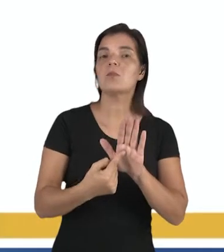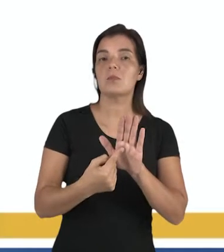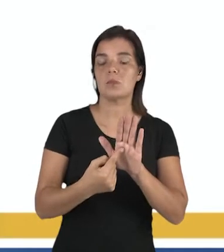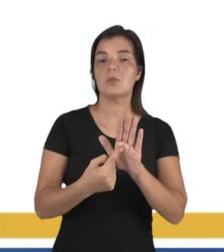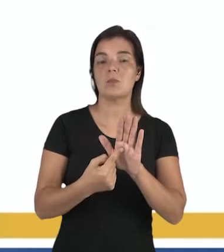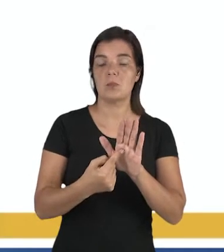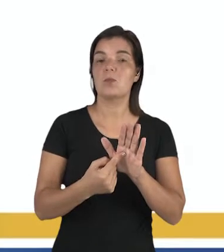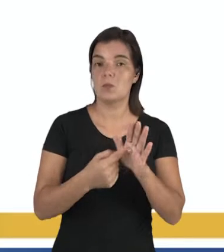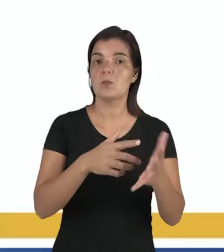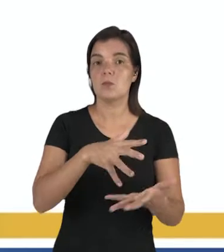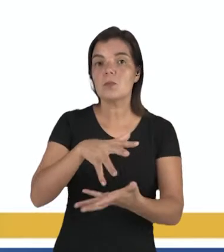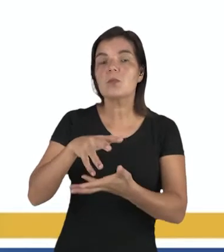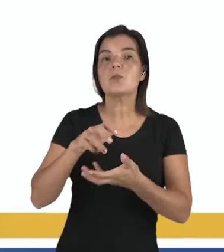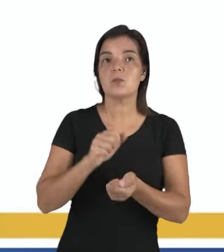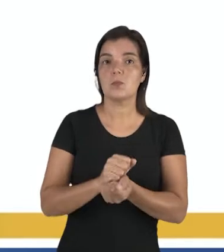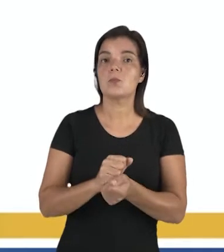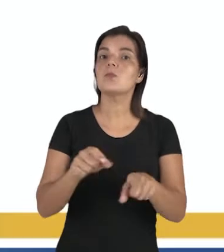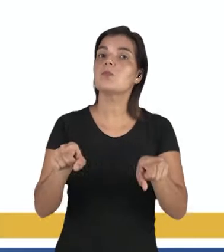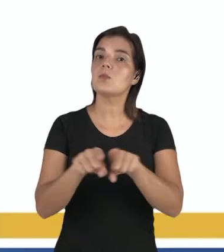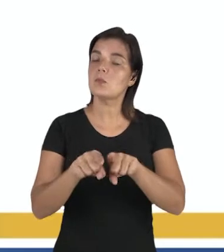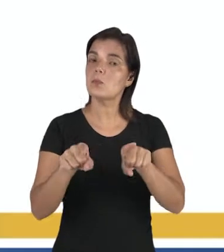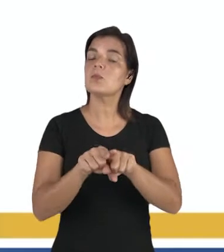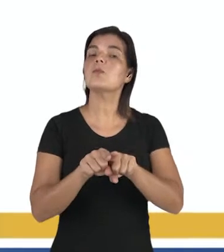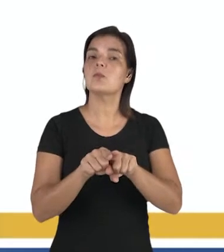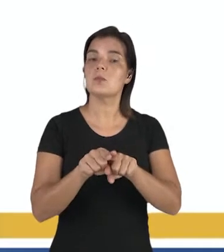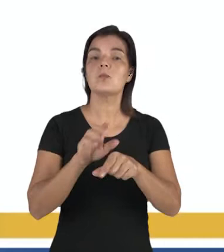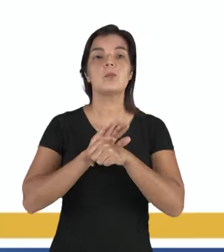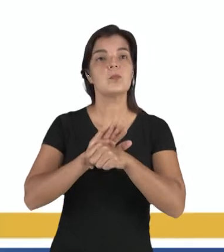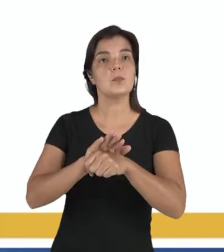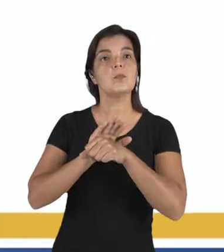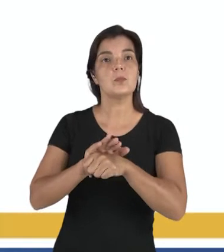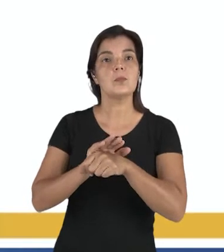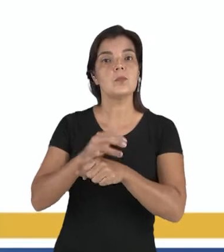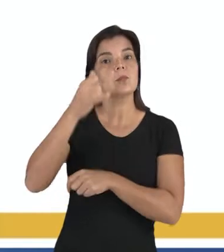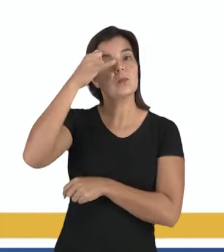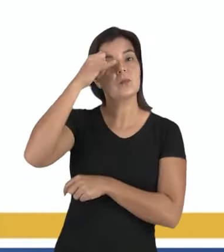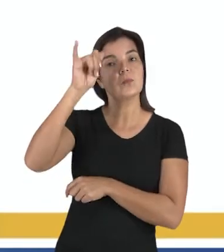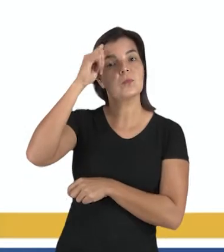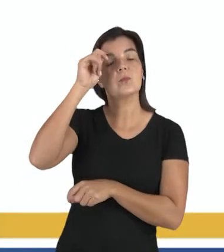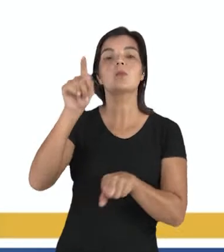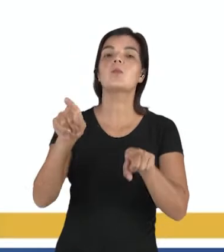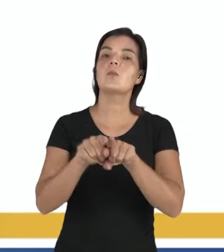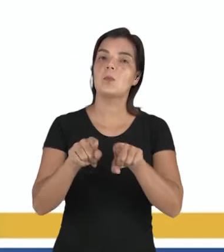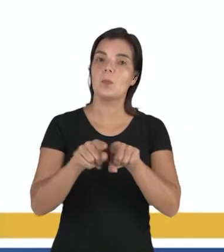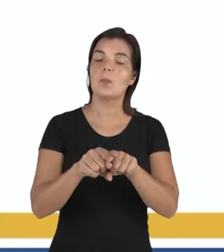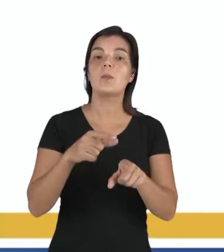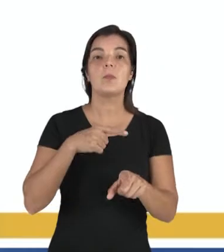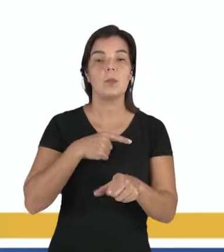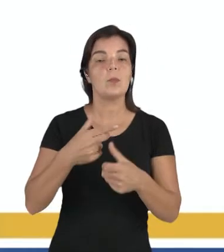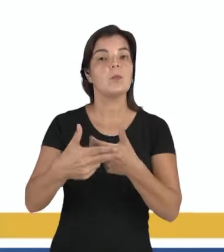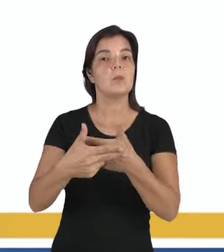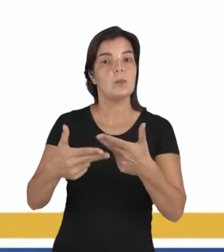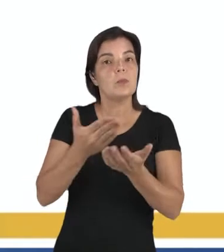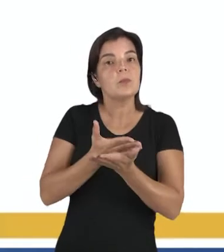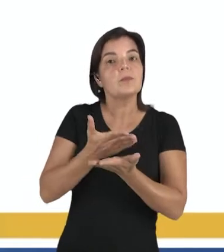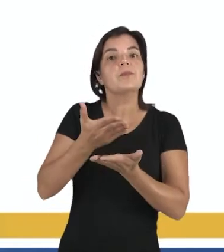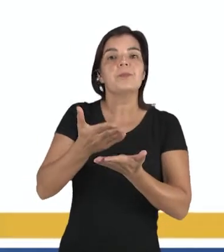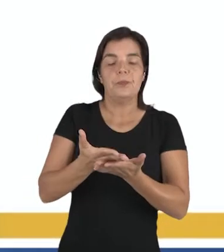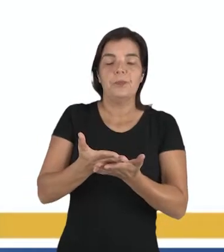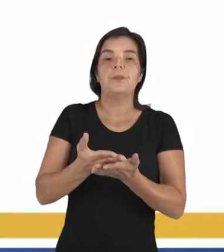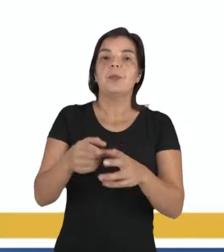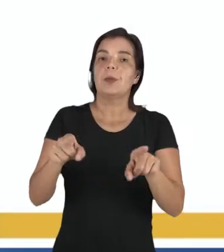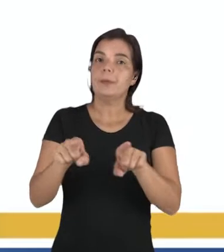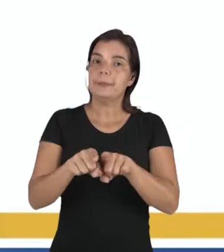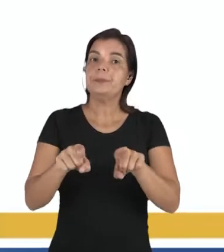mundo sensível, material, ele concebia um princípio criador, porque para ele há uma causa, né, um princípio